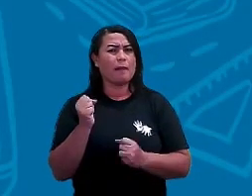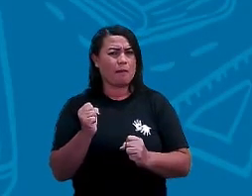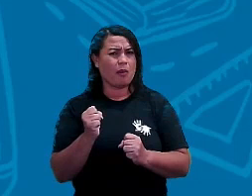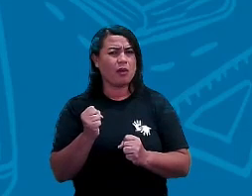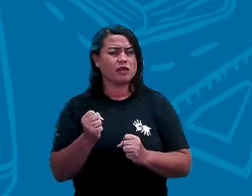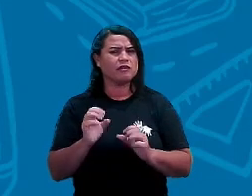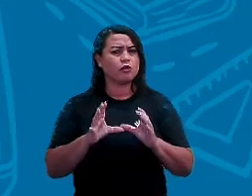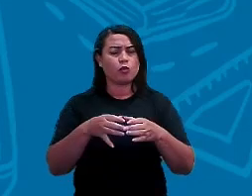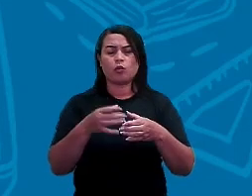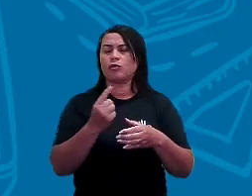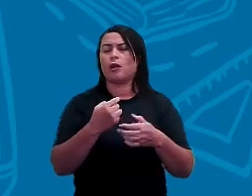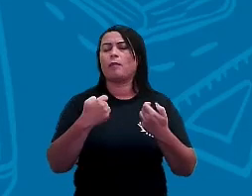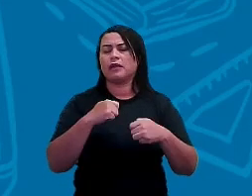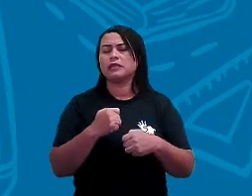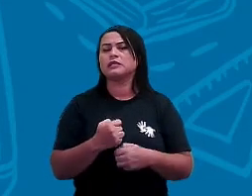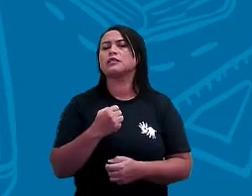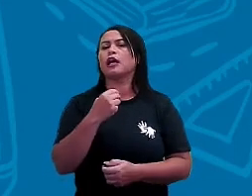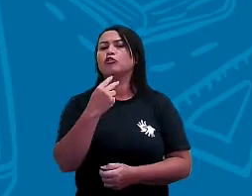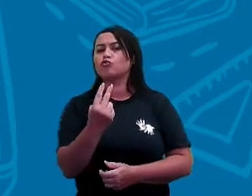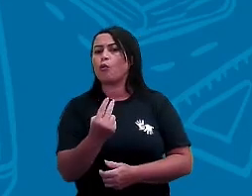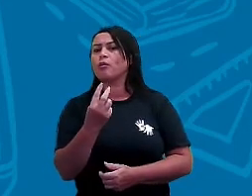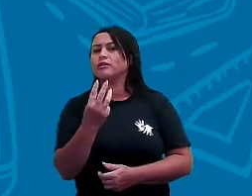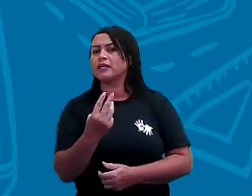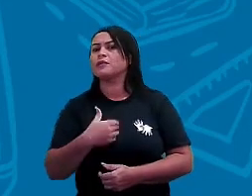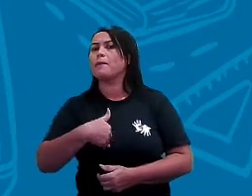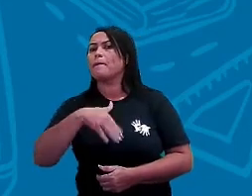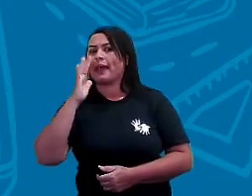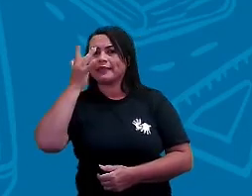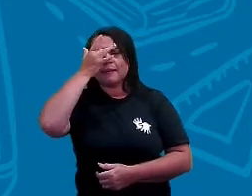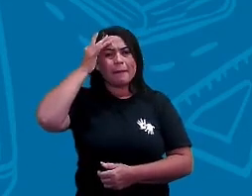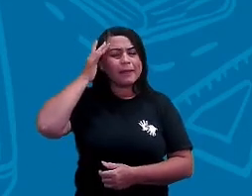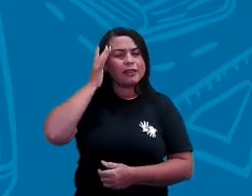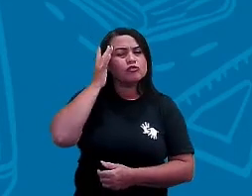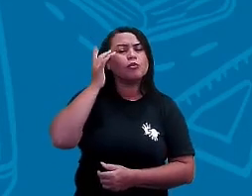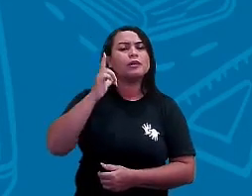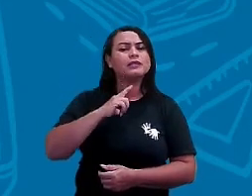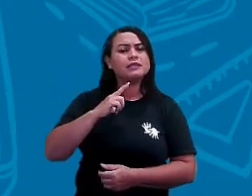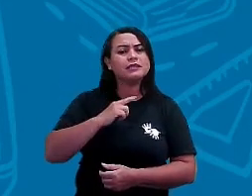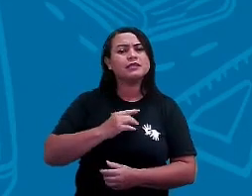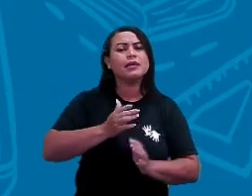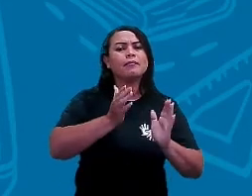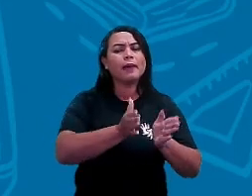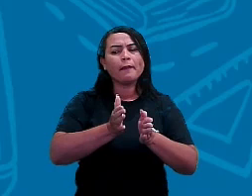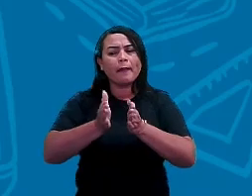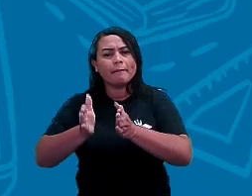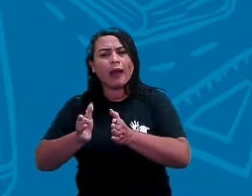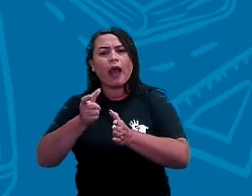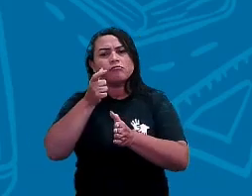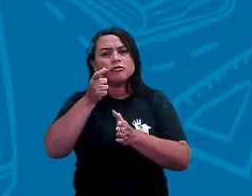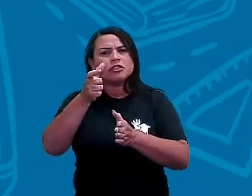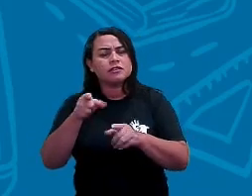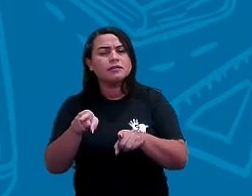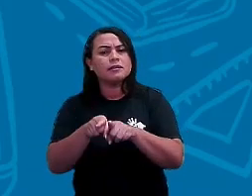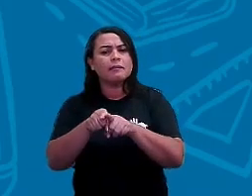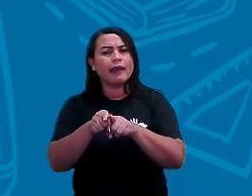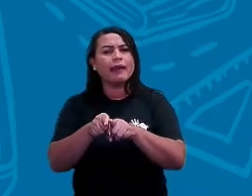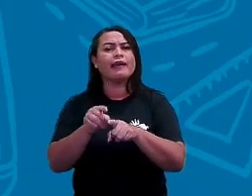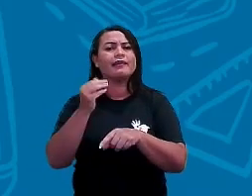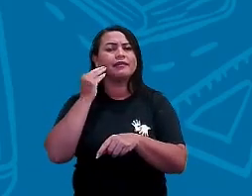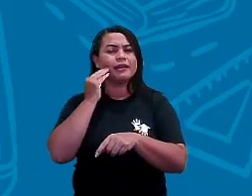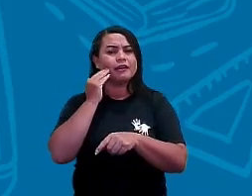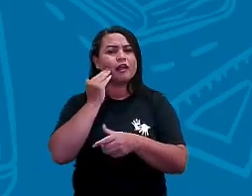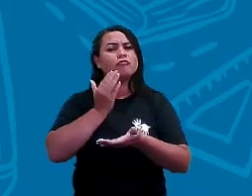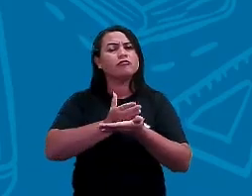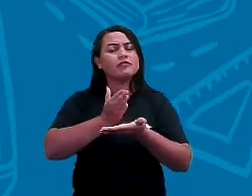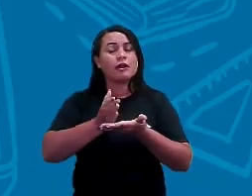é interação de umas ou mais pessoas. Grupos sociais dividem objetivos e interesses em comum. Então, se você